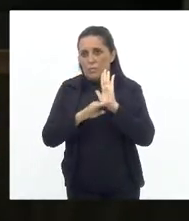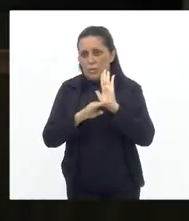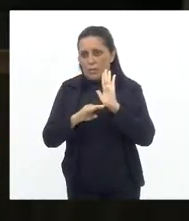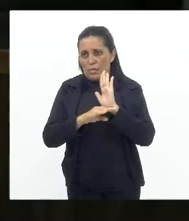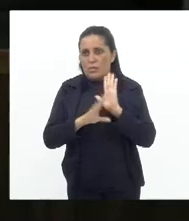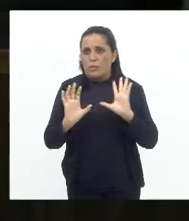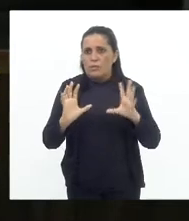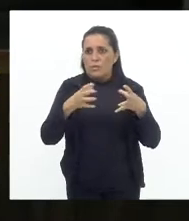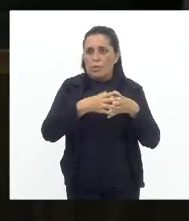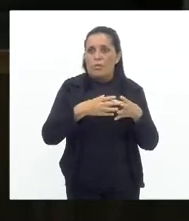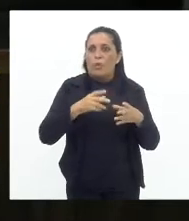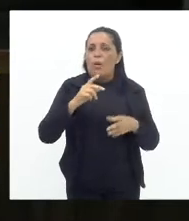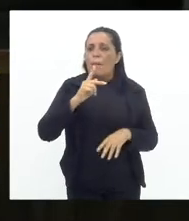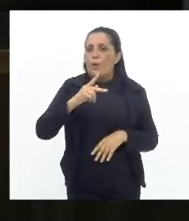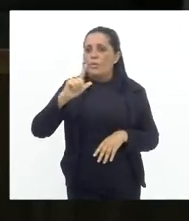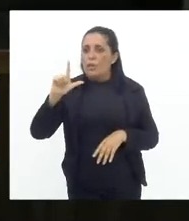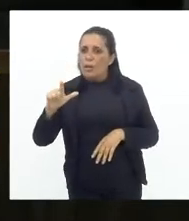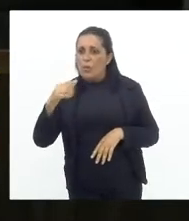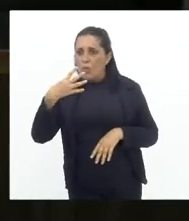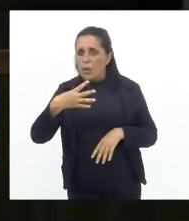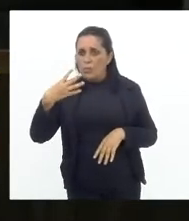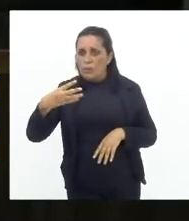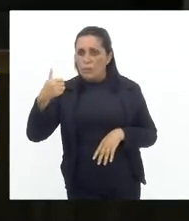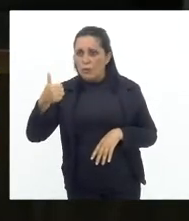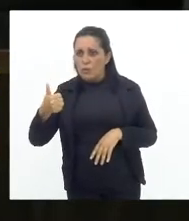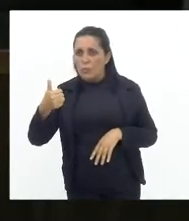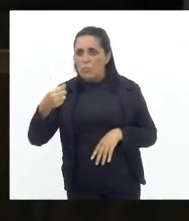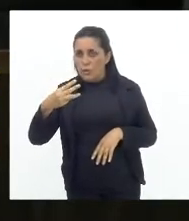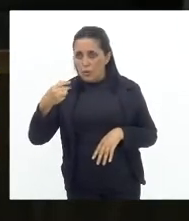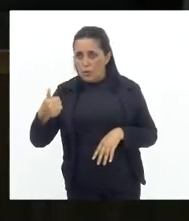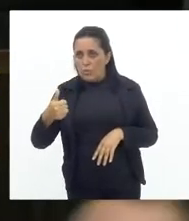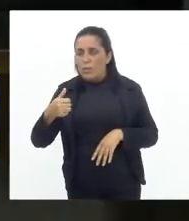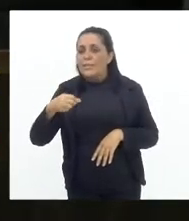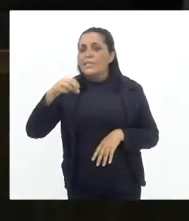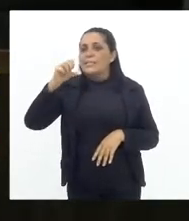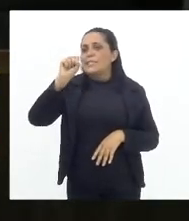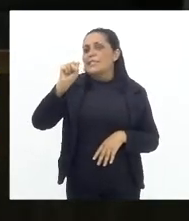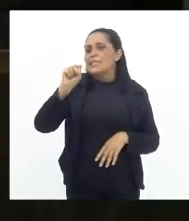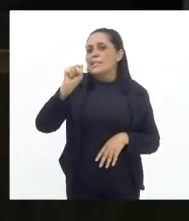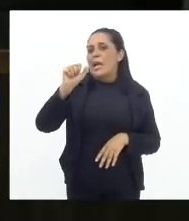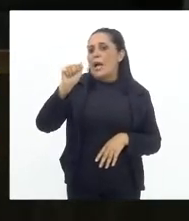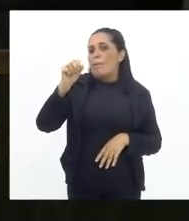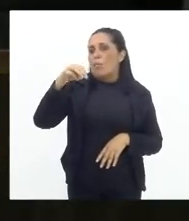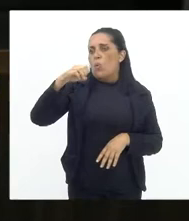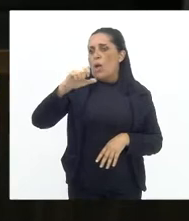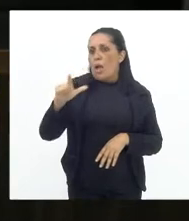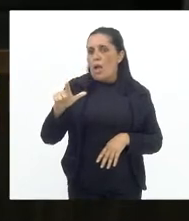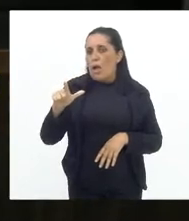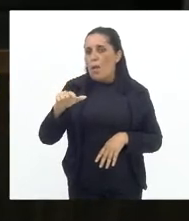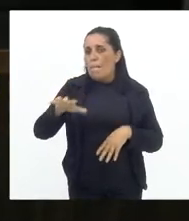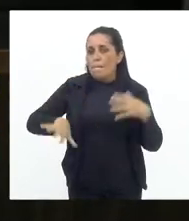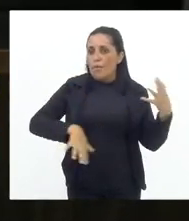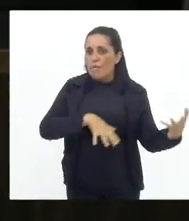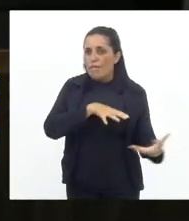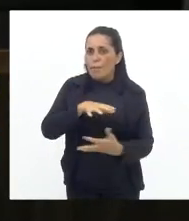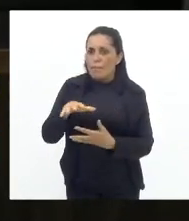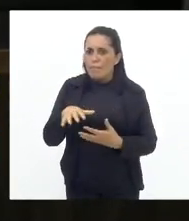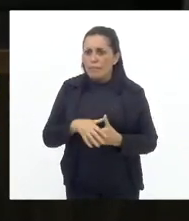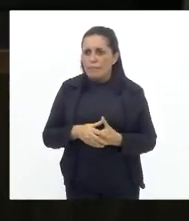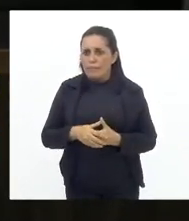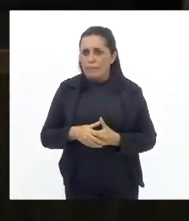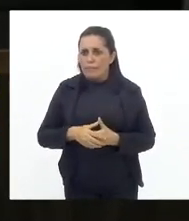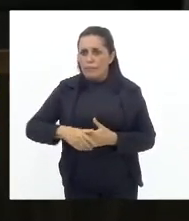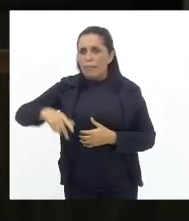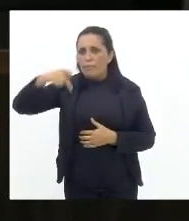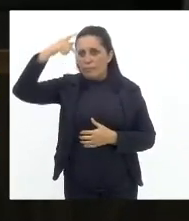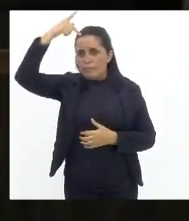comissões qualidade lei 4431 de 21 de autoria do deputado Samuel Malafaia declara Movimento Pentecostal penteie contar